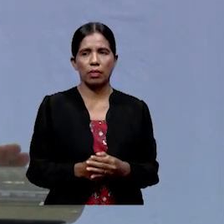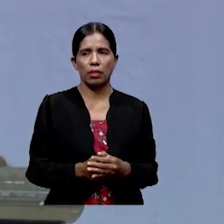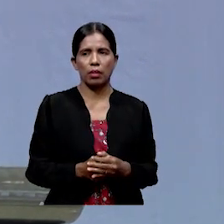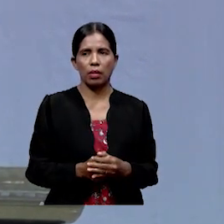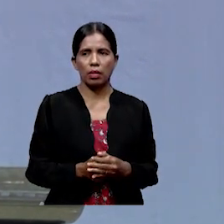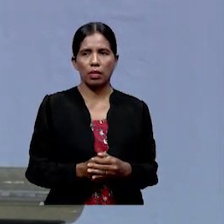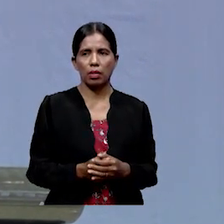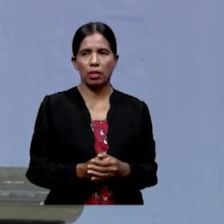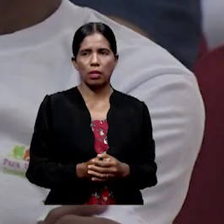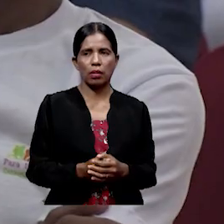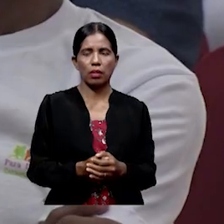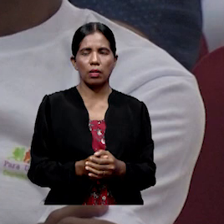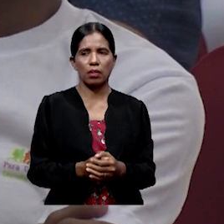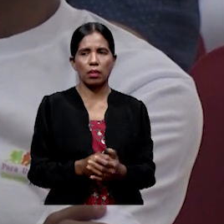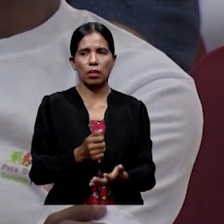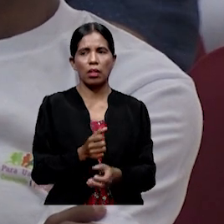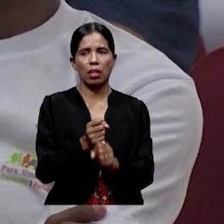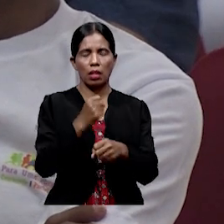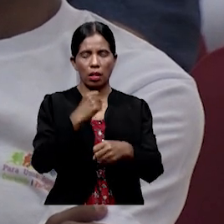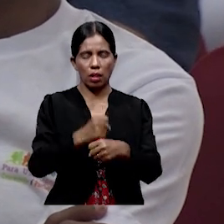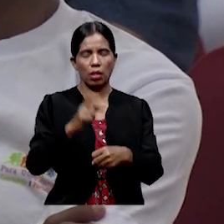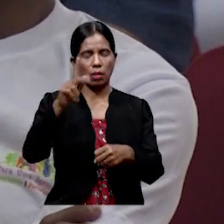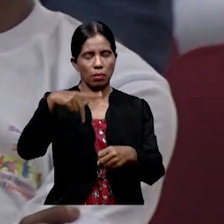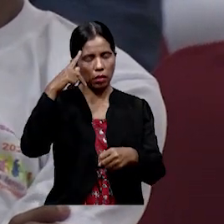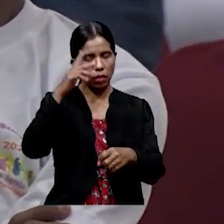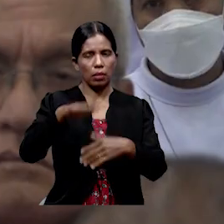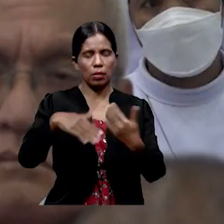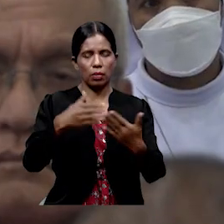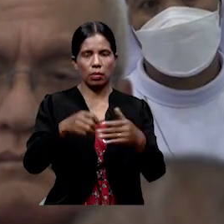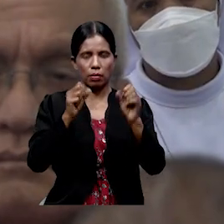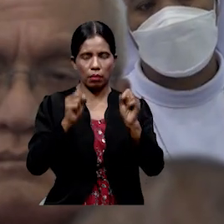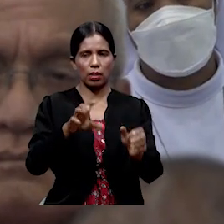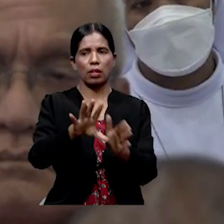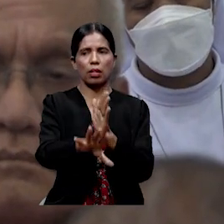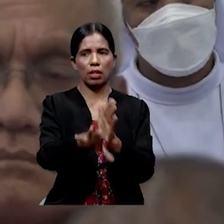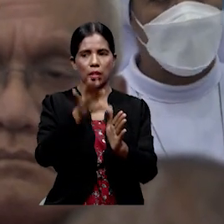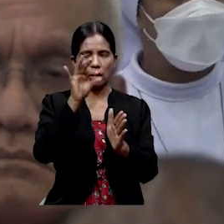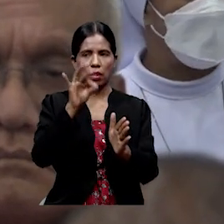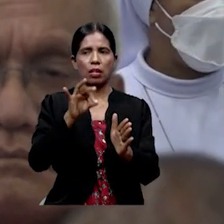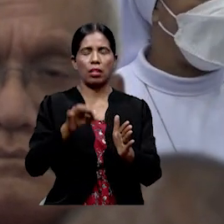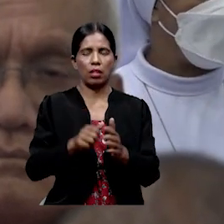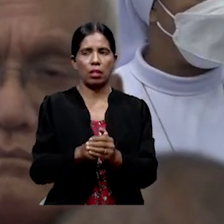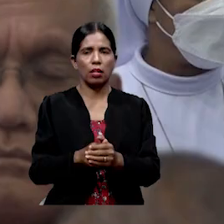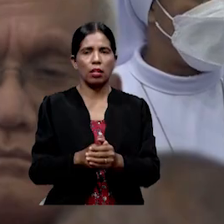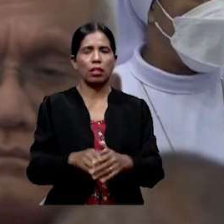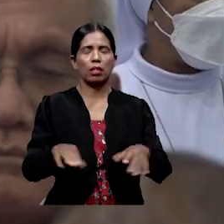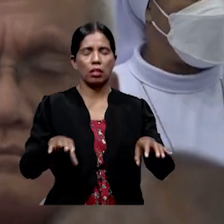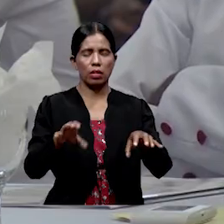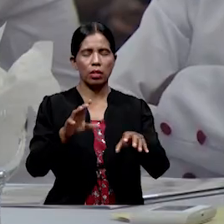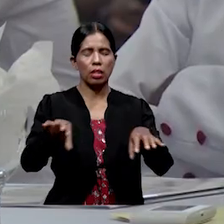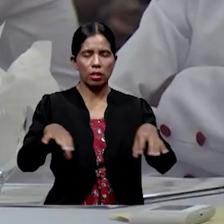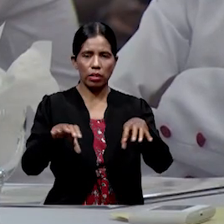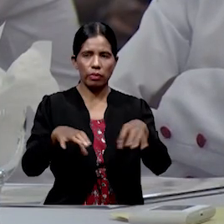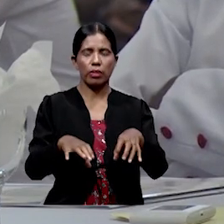tane, halo político todo o bele reta, e sistema político,